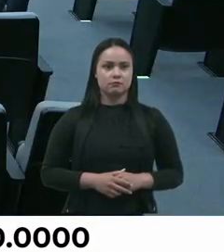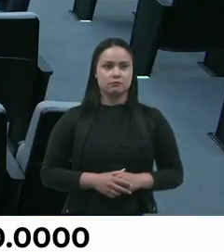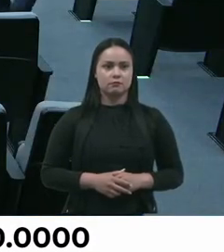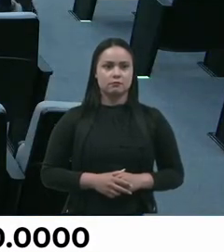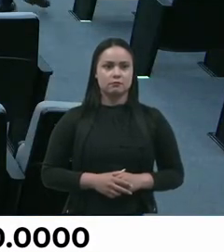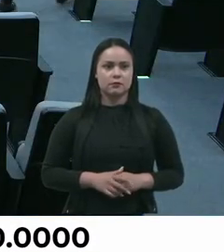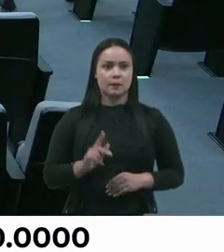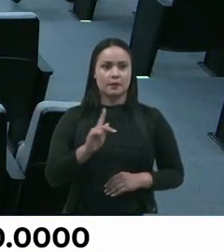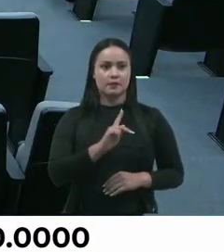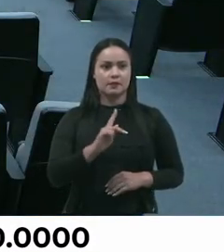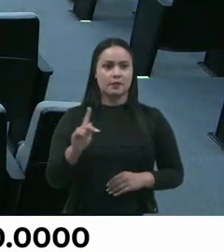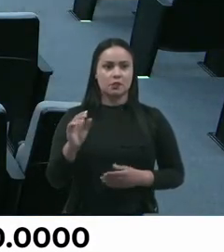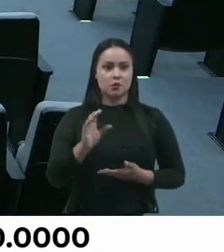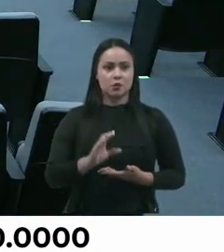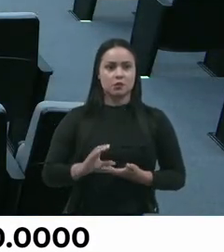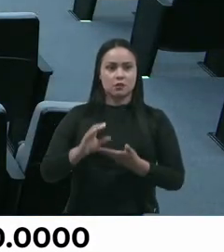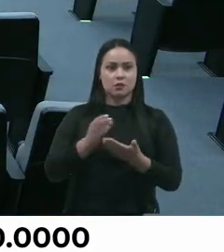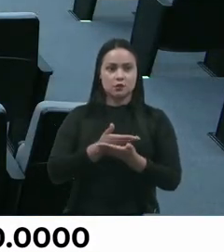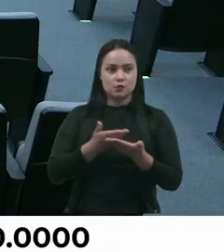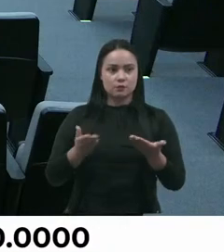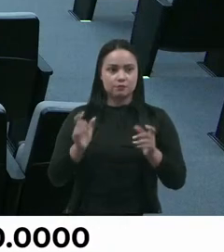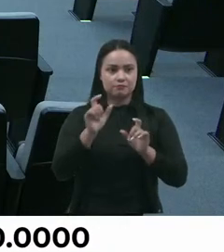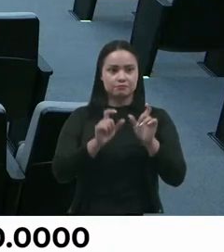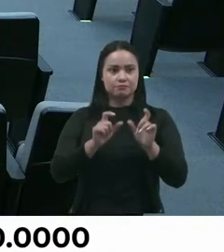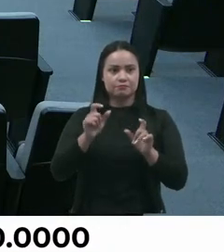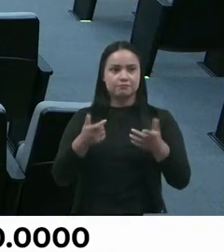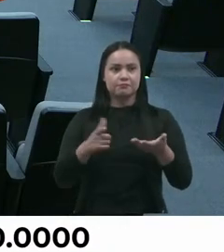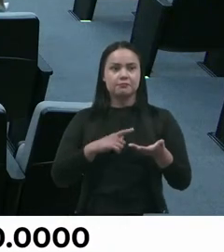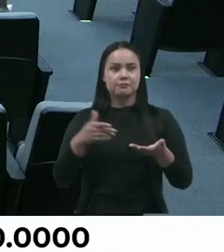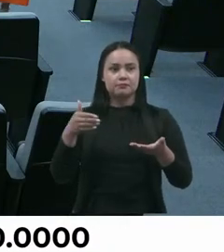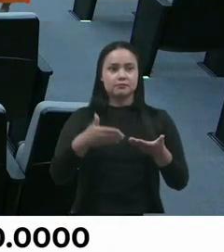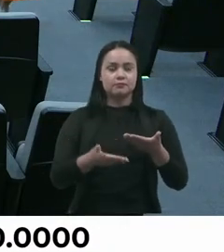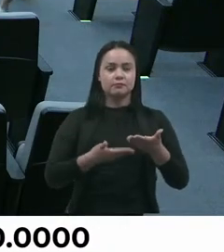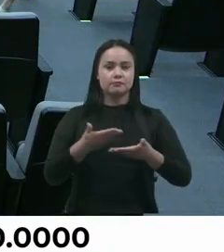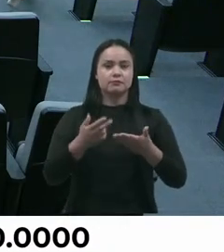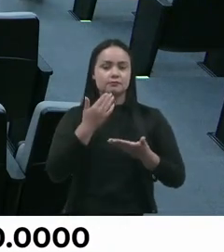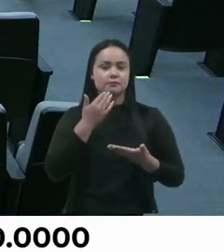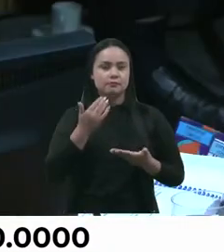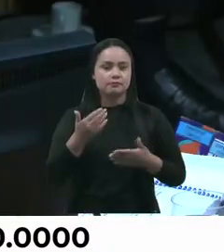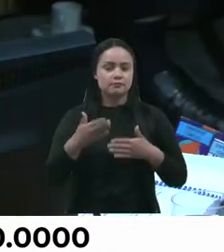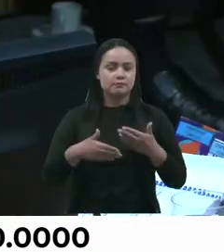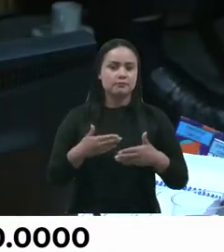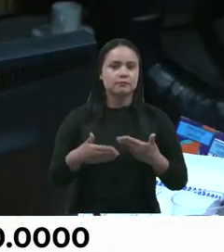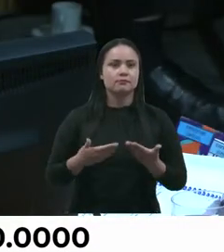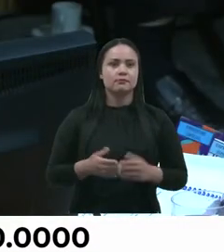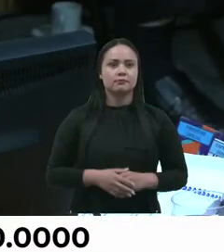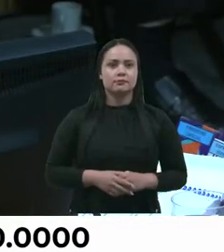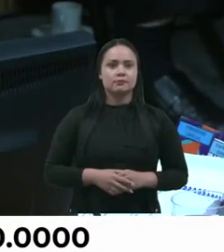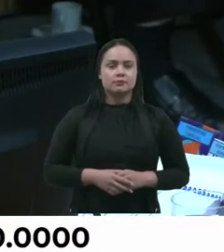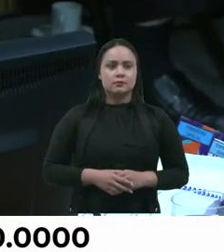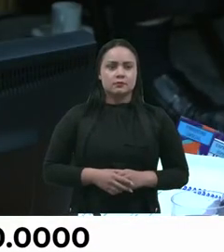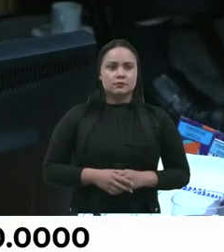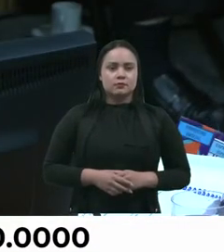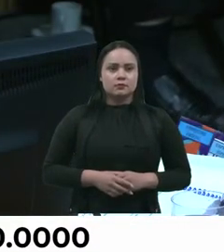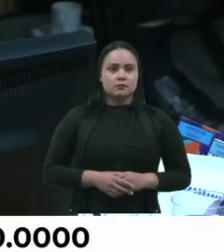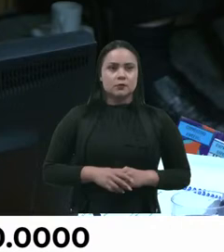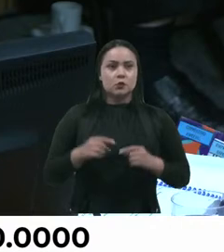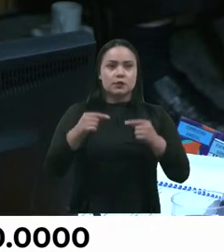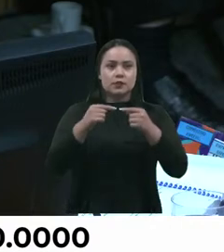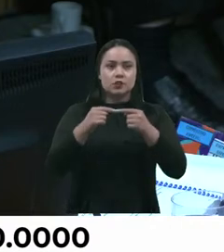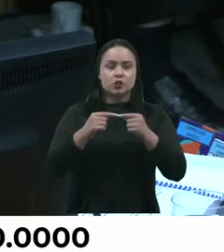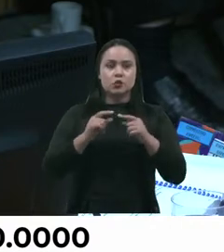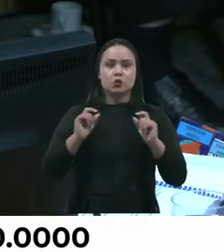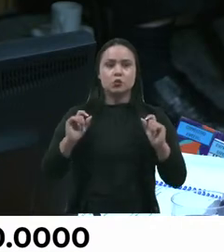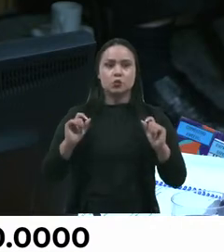Presidente, eminentes conselheiros, aqui se trata de um pedido de providência no sentido